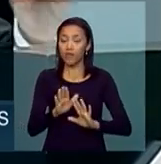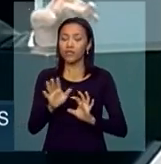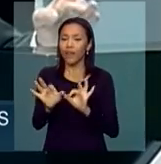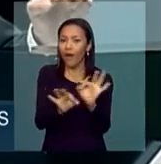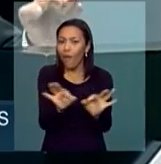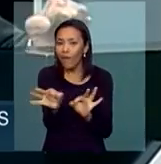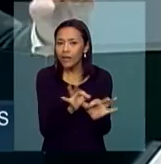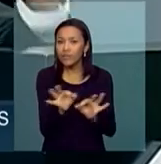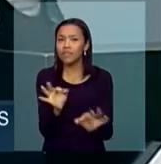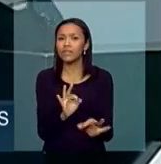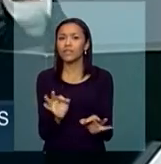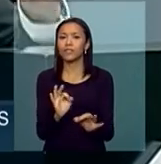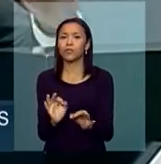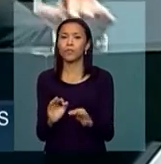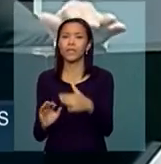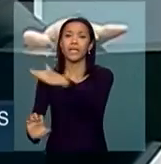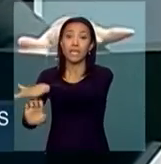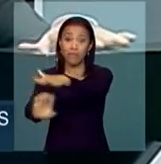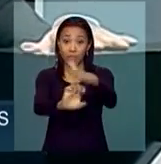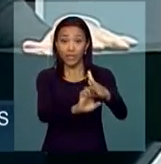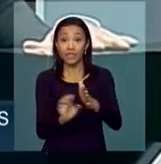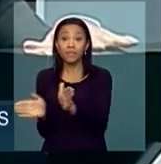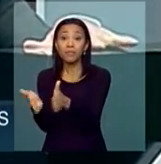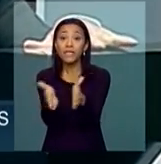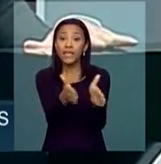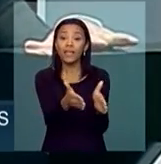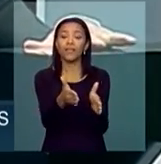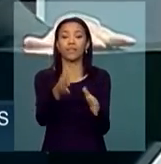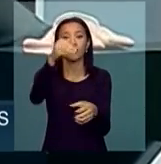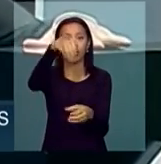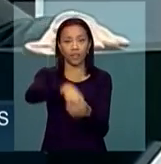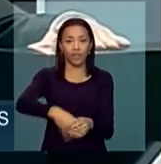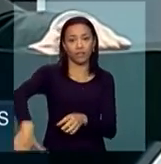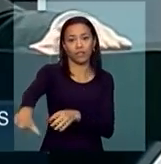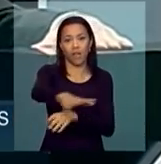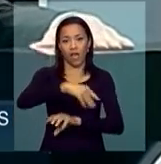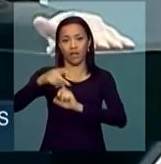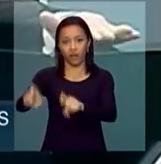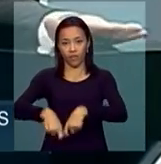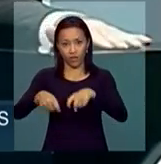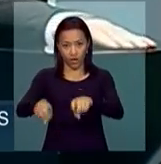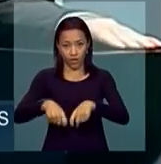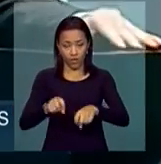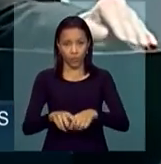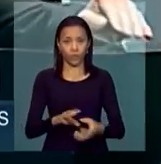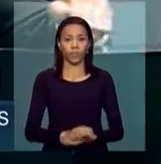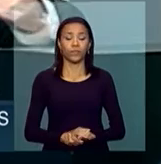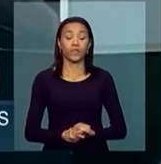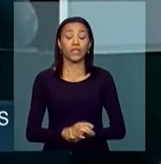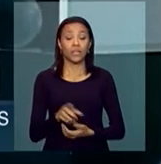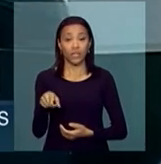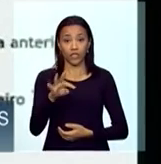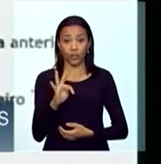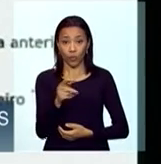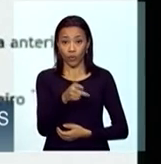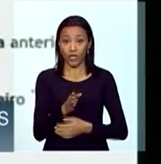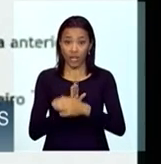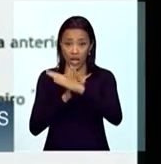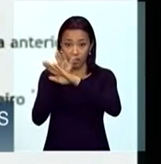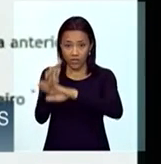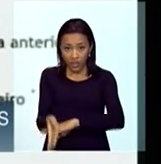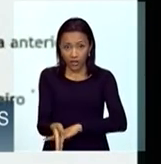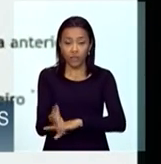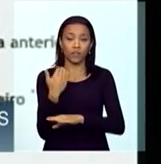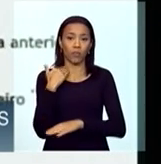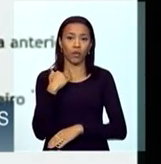pequenas empresas no meio rural, que em número de 1.250.000 acessam o Banco do Brasil com esses resultados